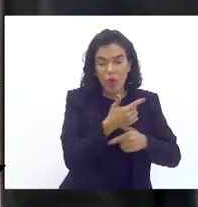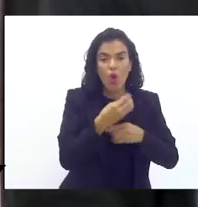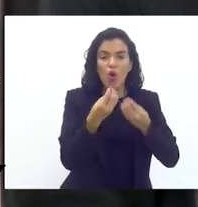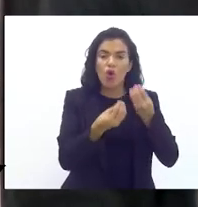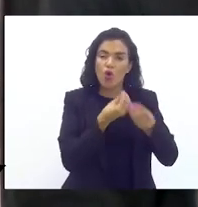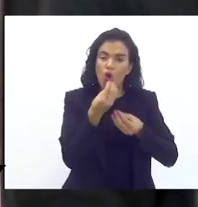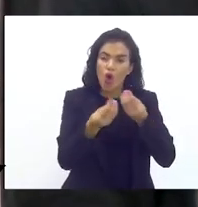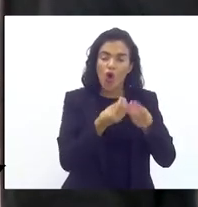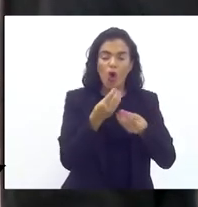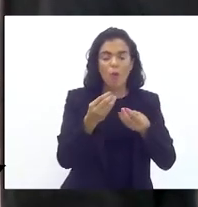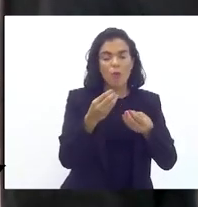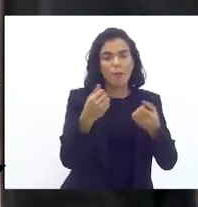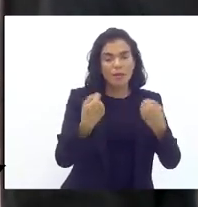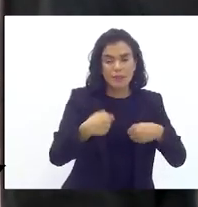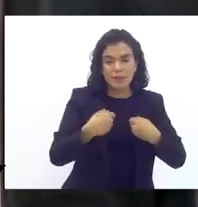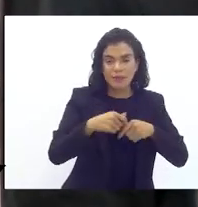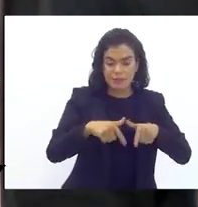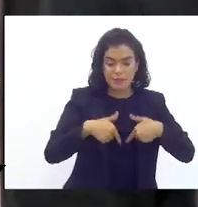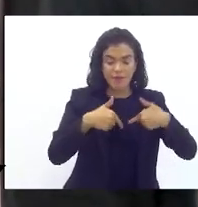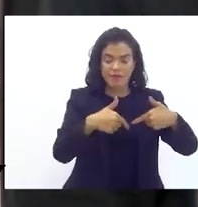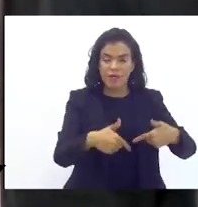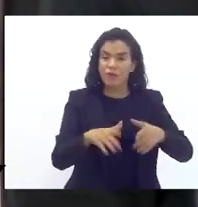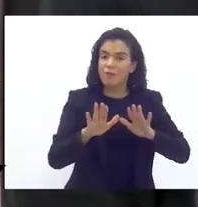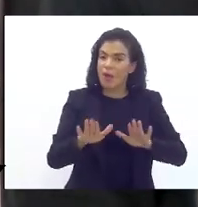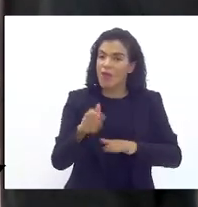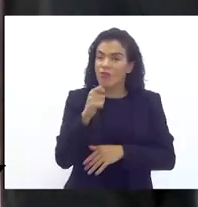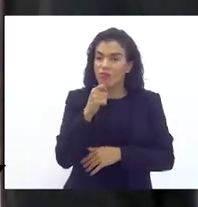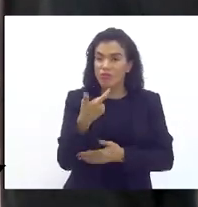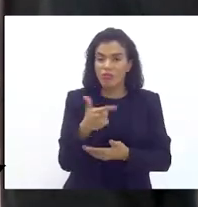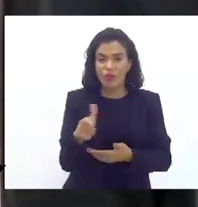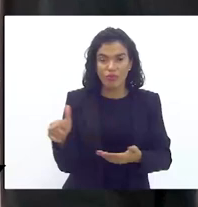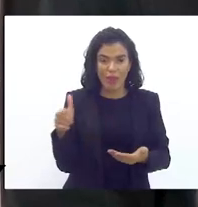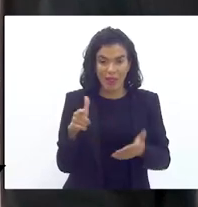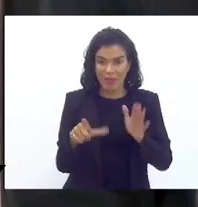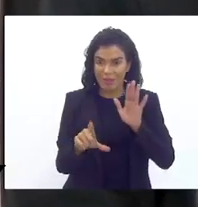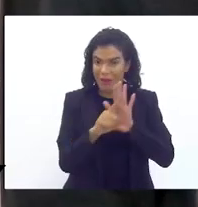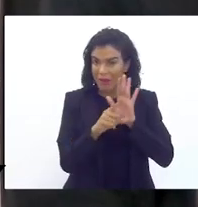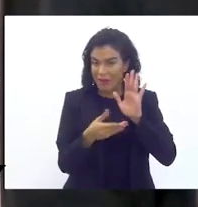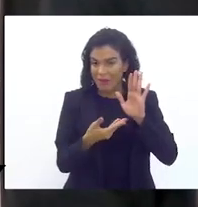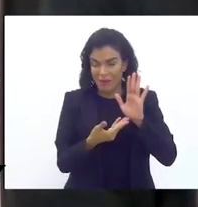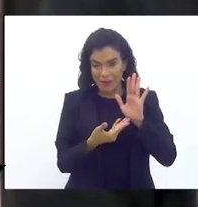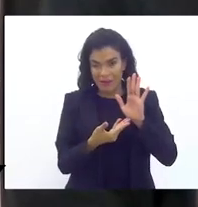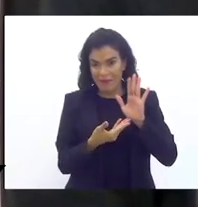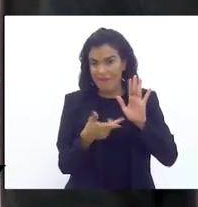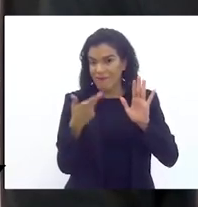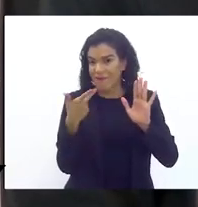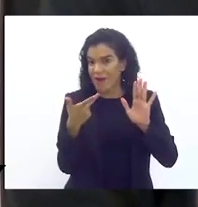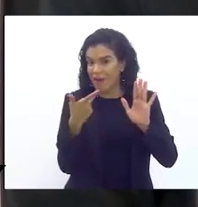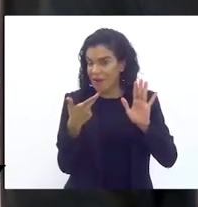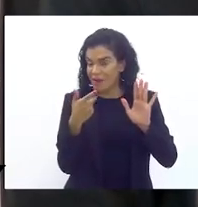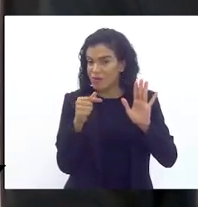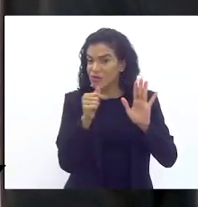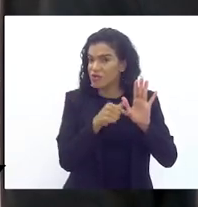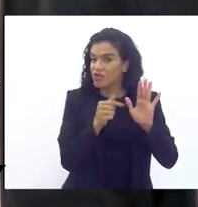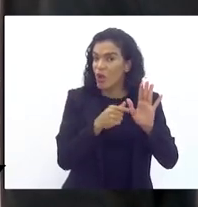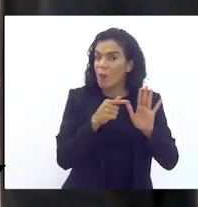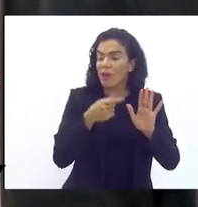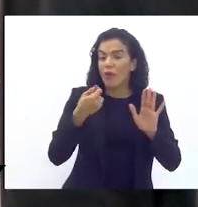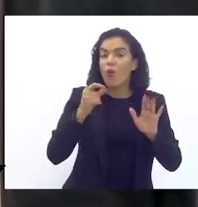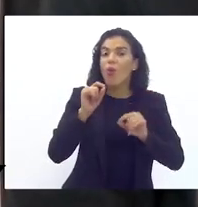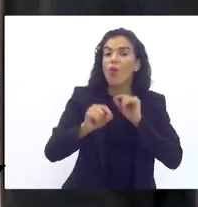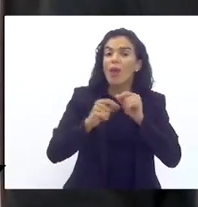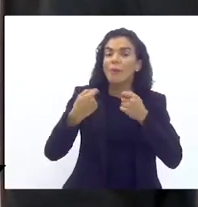deve ser feito mas a gente não tem na lei o reconhecimento do que se deve combater